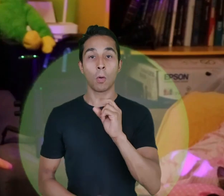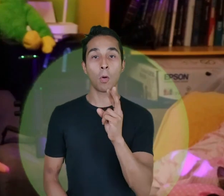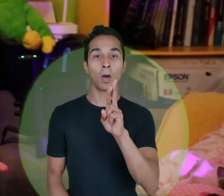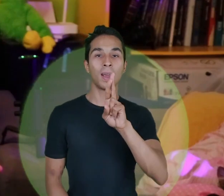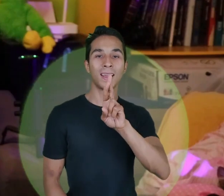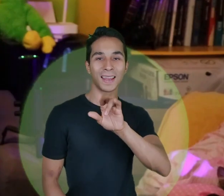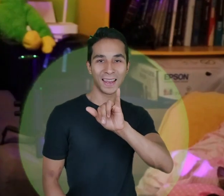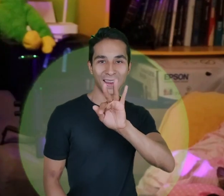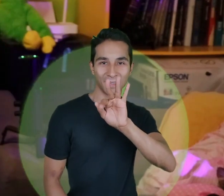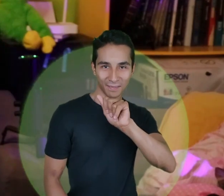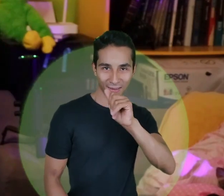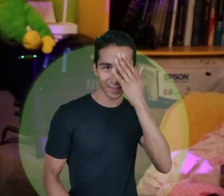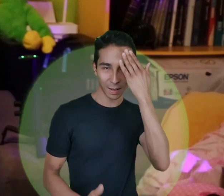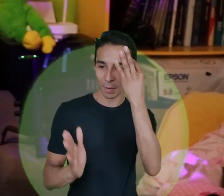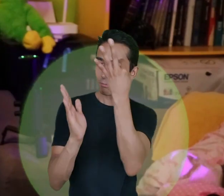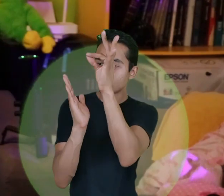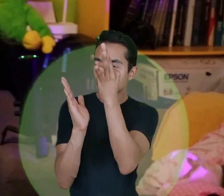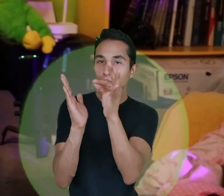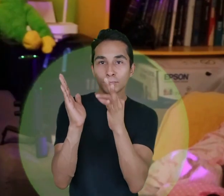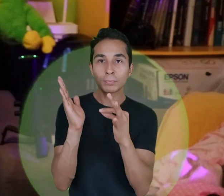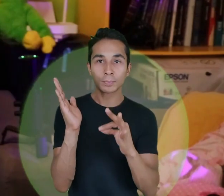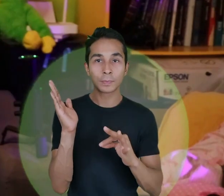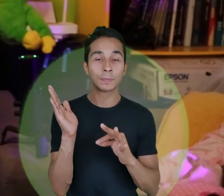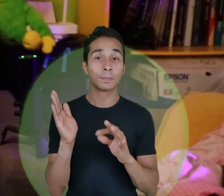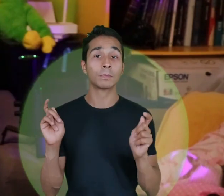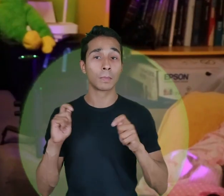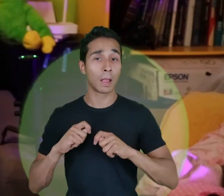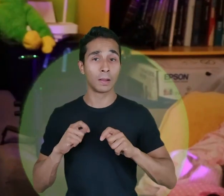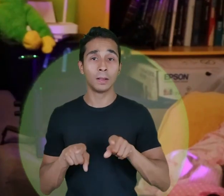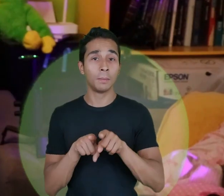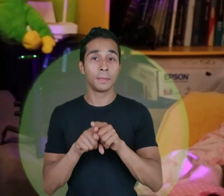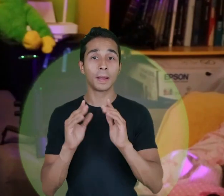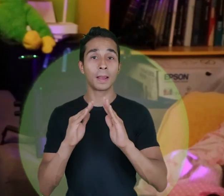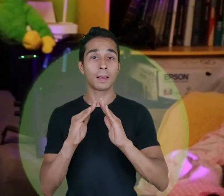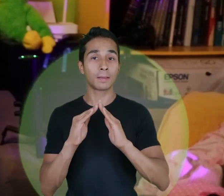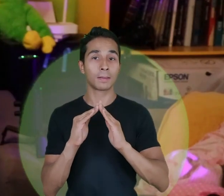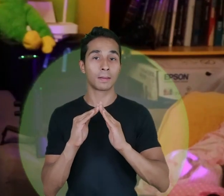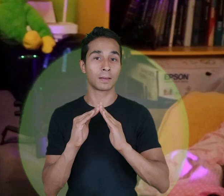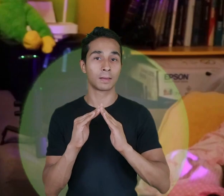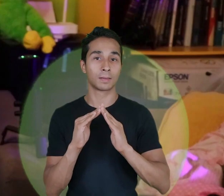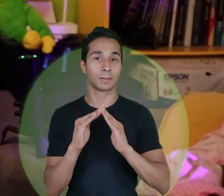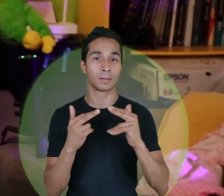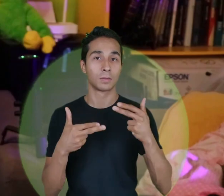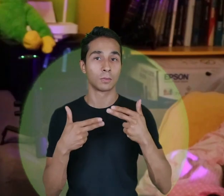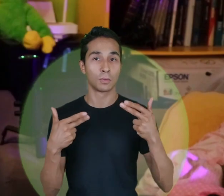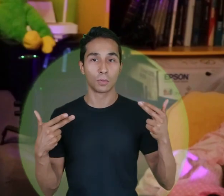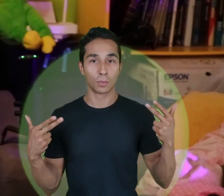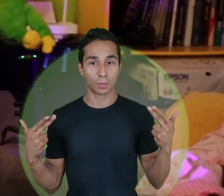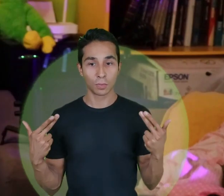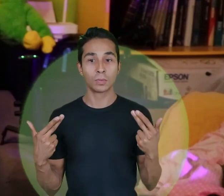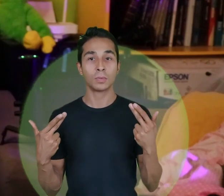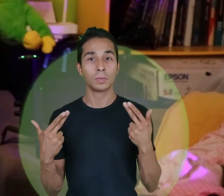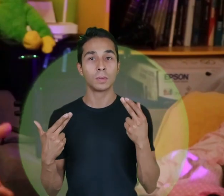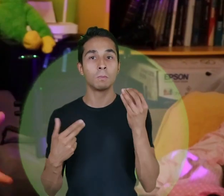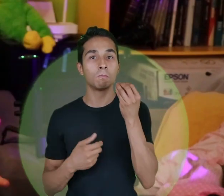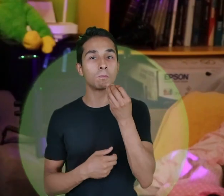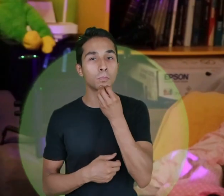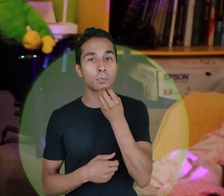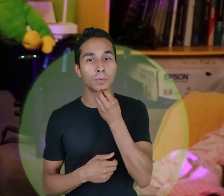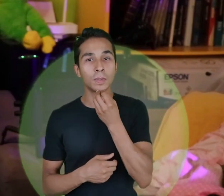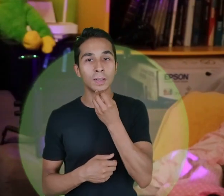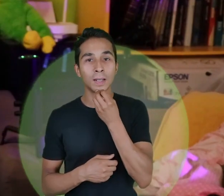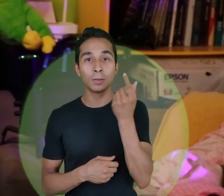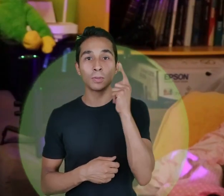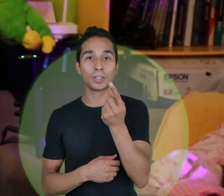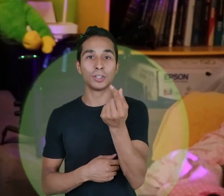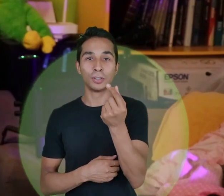rifas, em experimentos, né? Às vezes você pode pensar em coisas que você pode fazer em casa mesmo ali, ou no laboratório do seu grupo, e fazer uma forma de